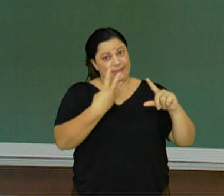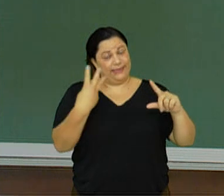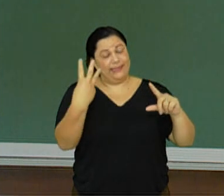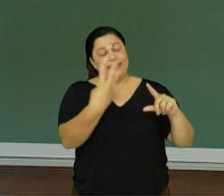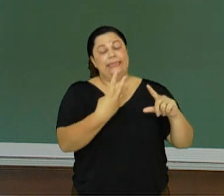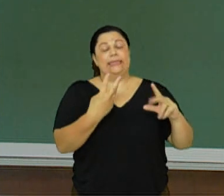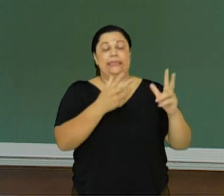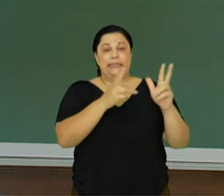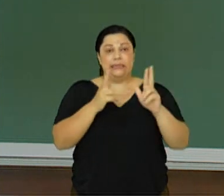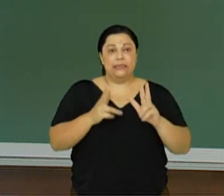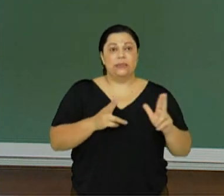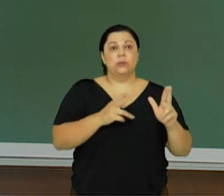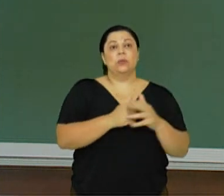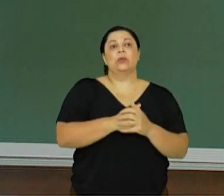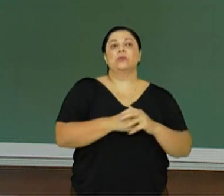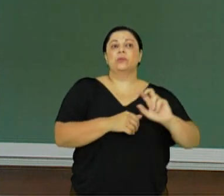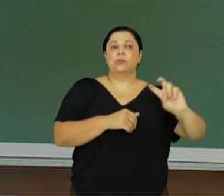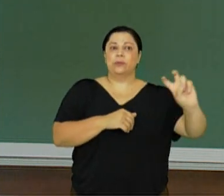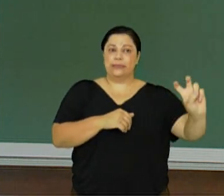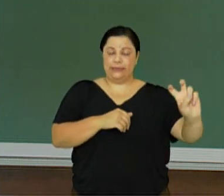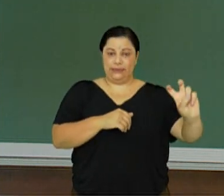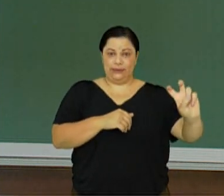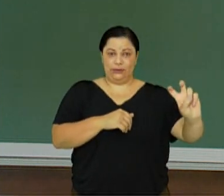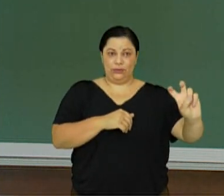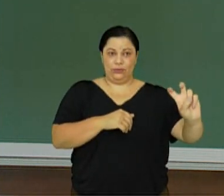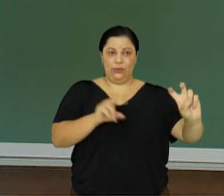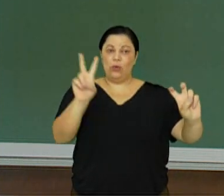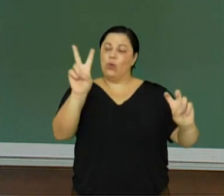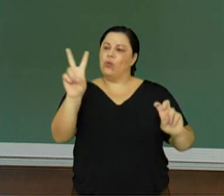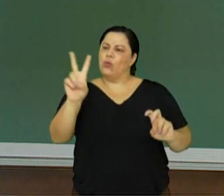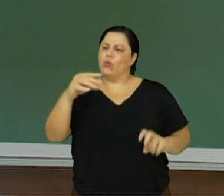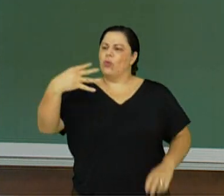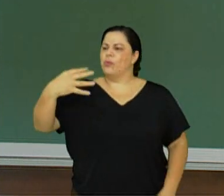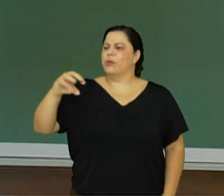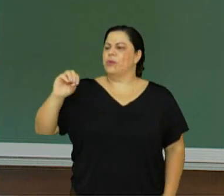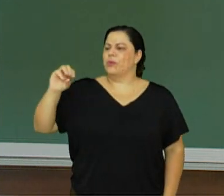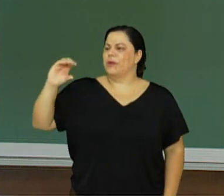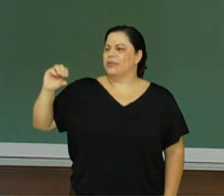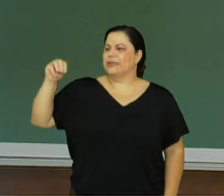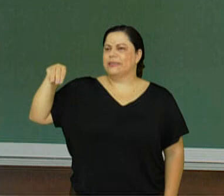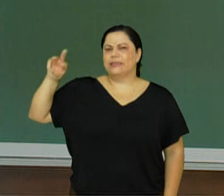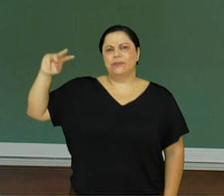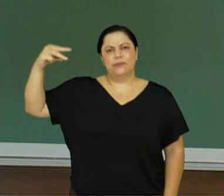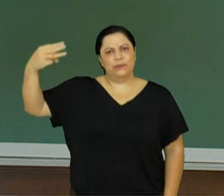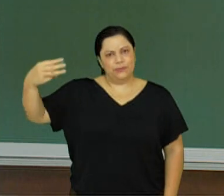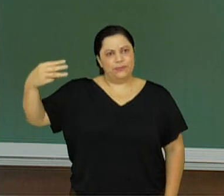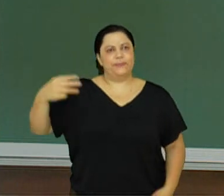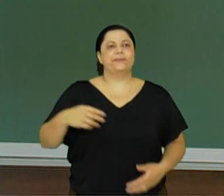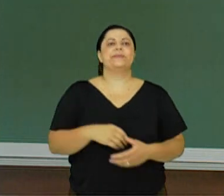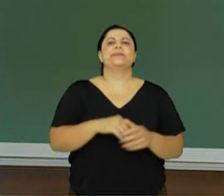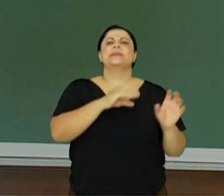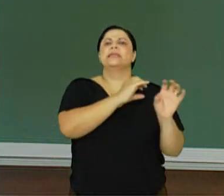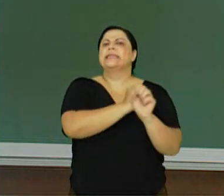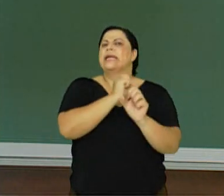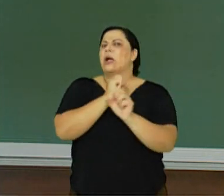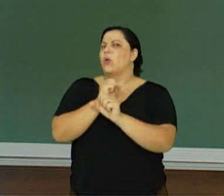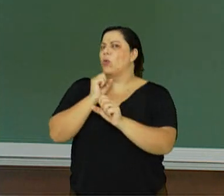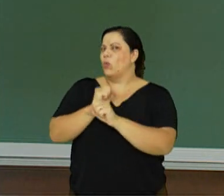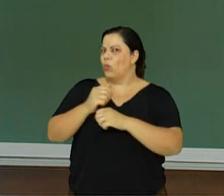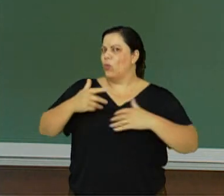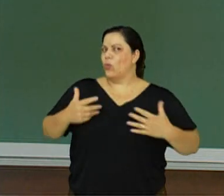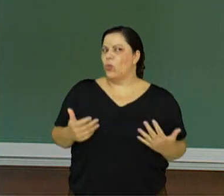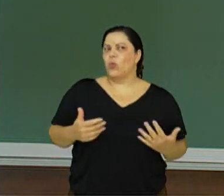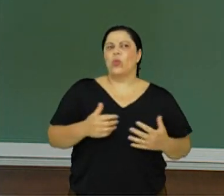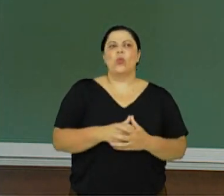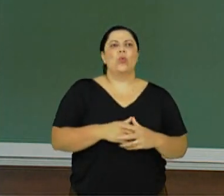vale 5. E o volume vale 40 centímetros cúbicos. Calcular a altura dele. Então nós vamos ter aqui